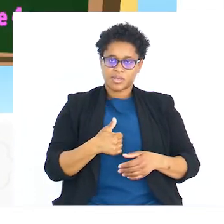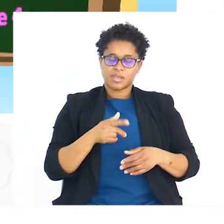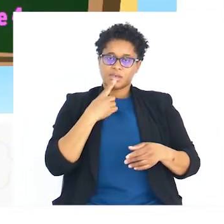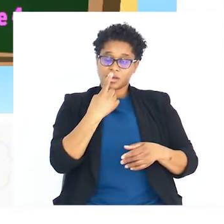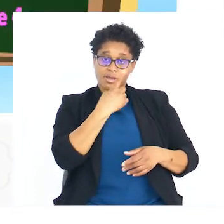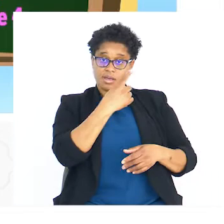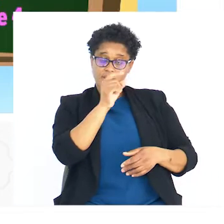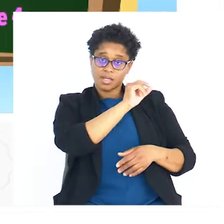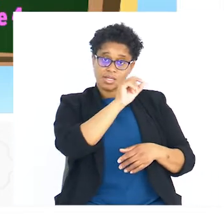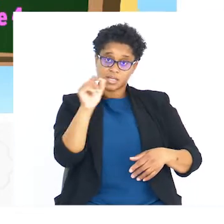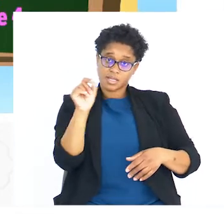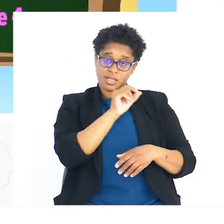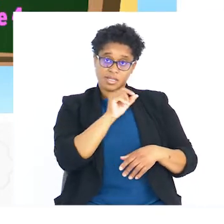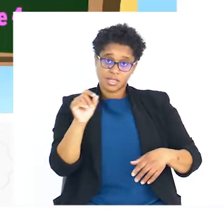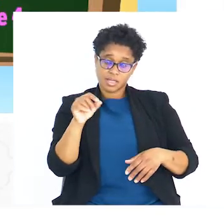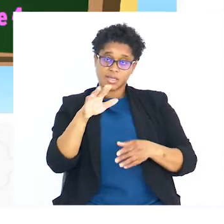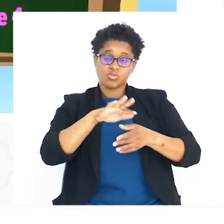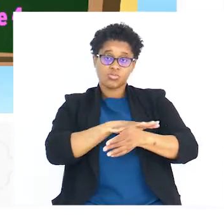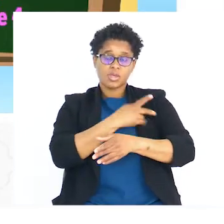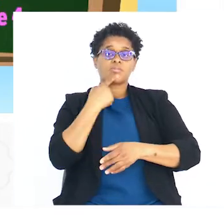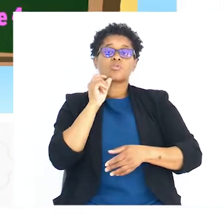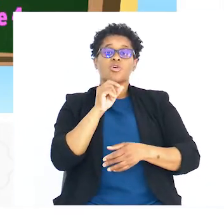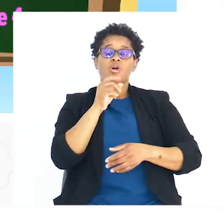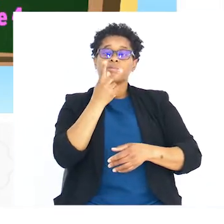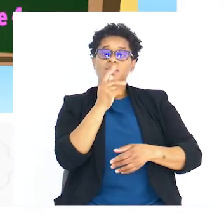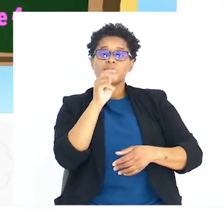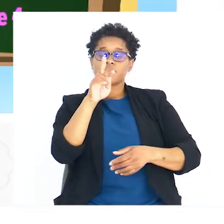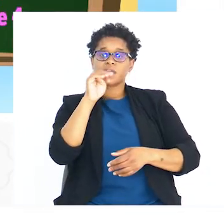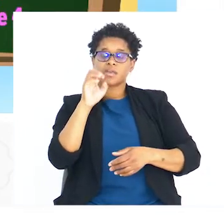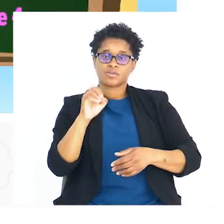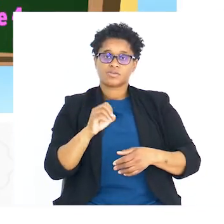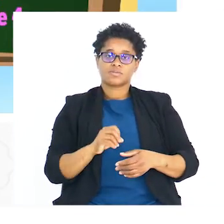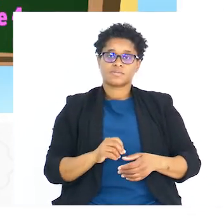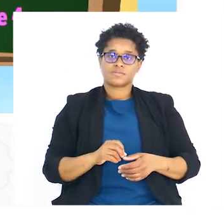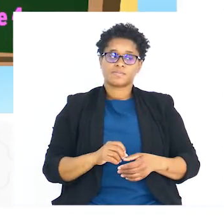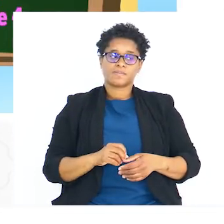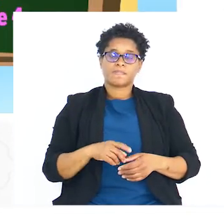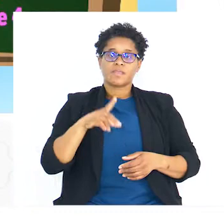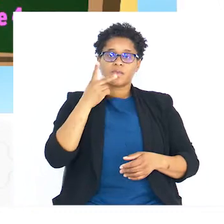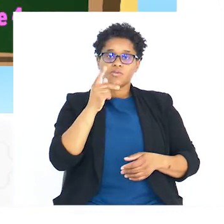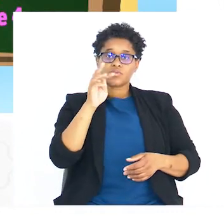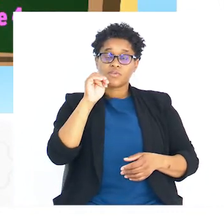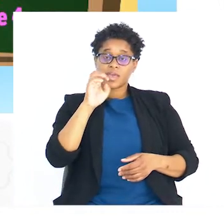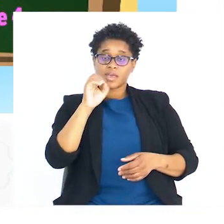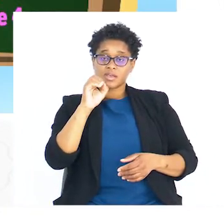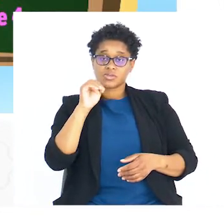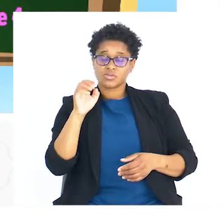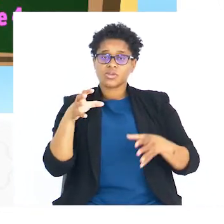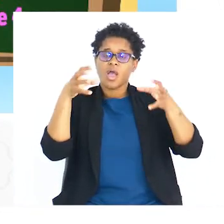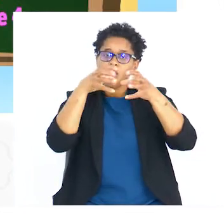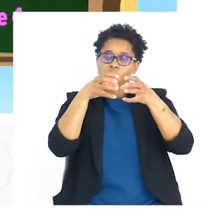Cada linha do poema chama-se verso. Os versos